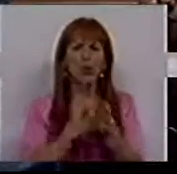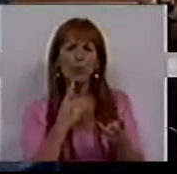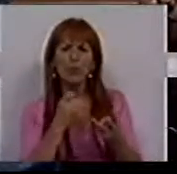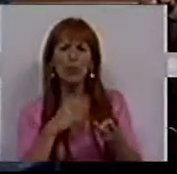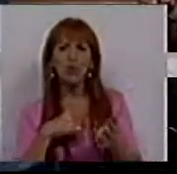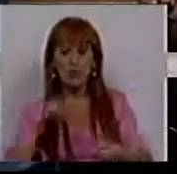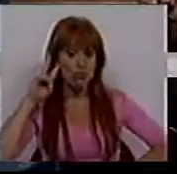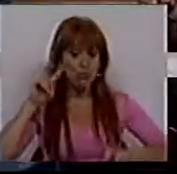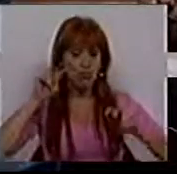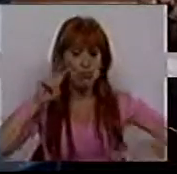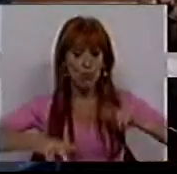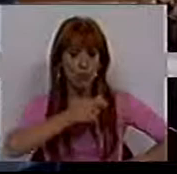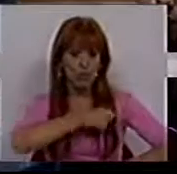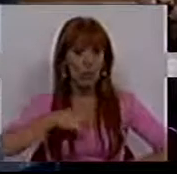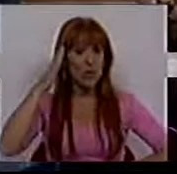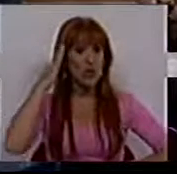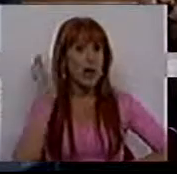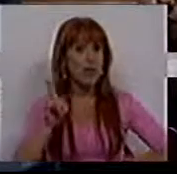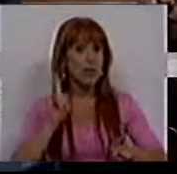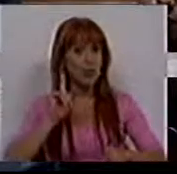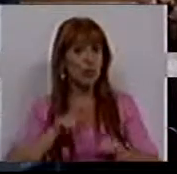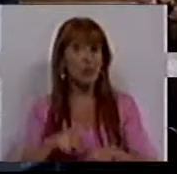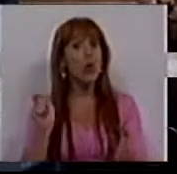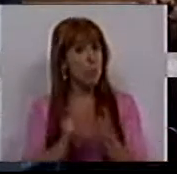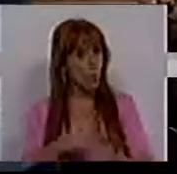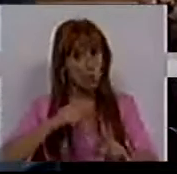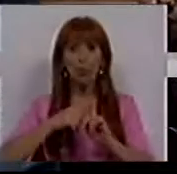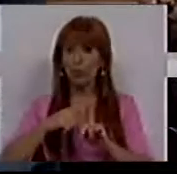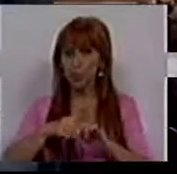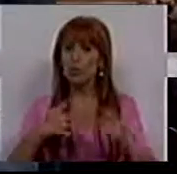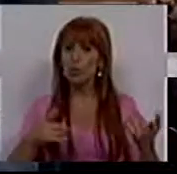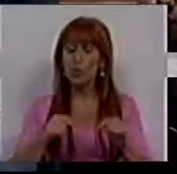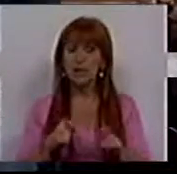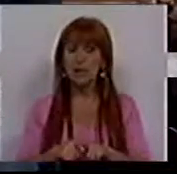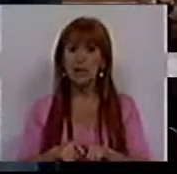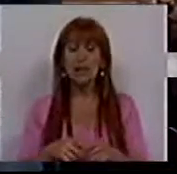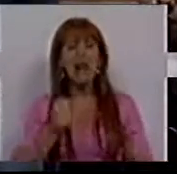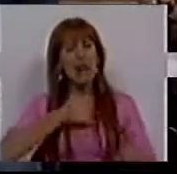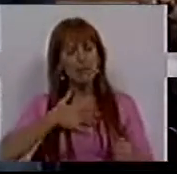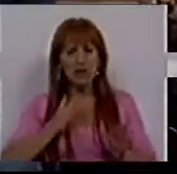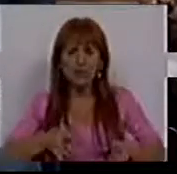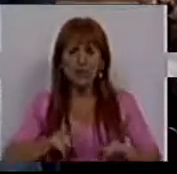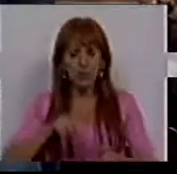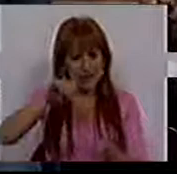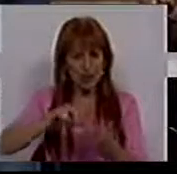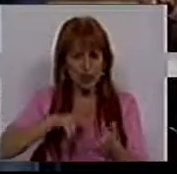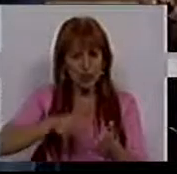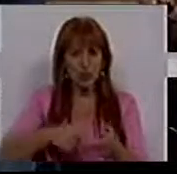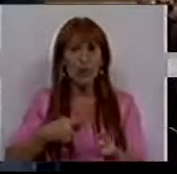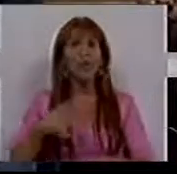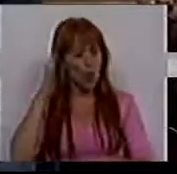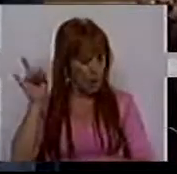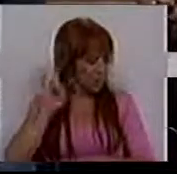questão, fiscalização. Parece-nos importante, e esse é um ponto positivo, que estas empresas tenham que ter sede em Portugal,